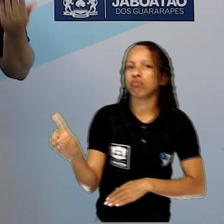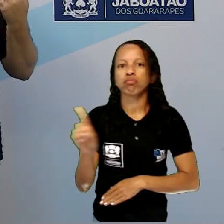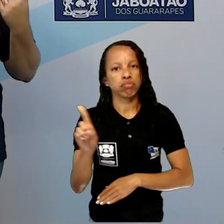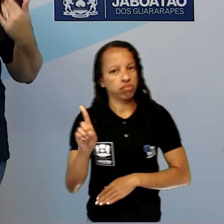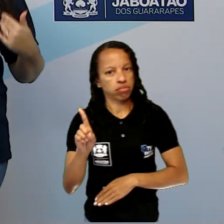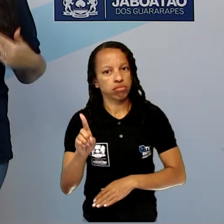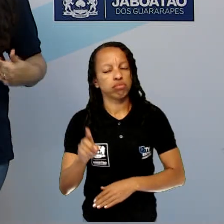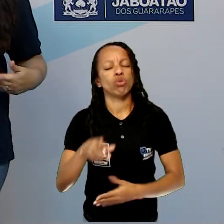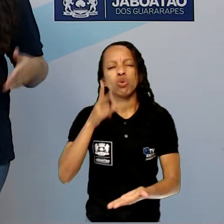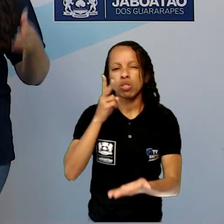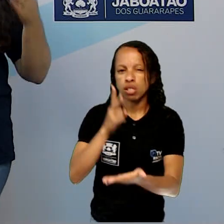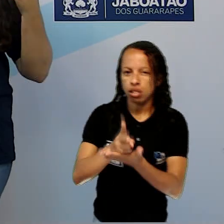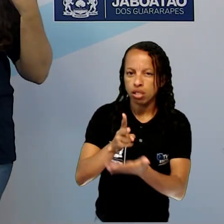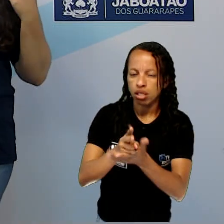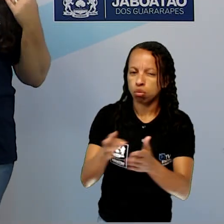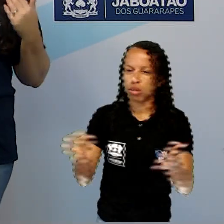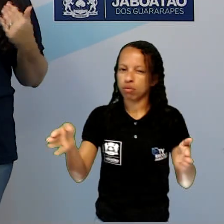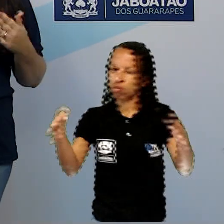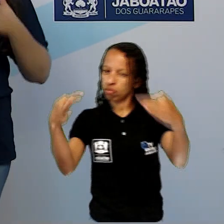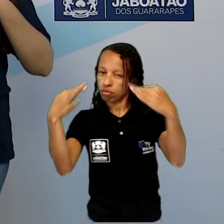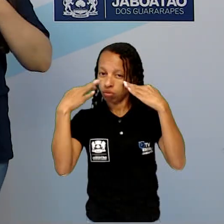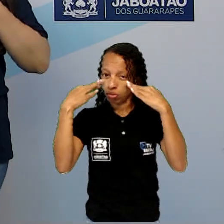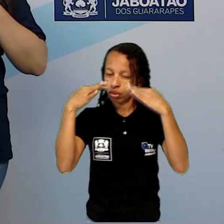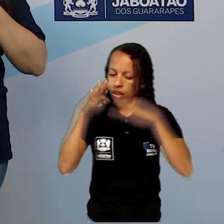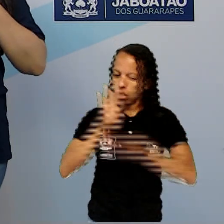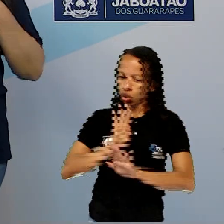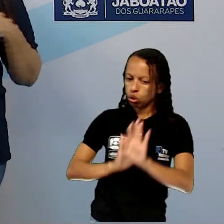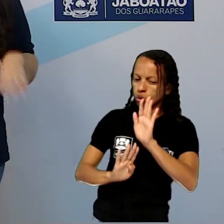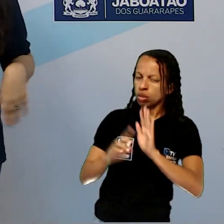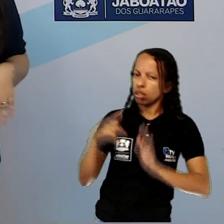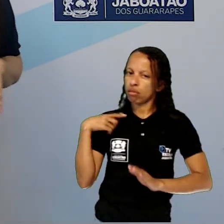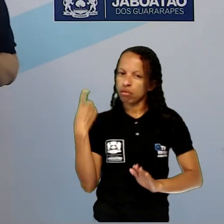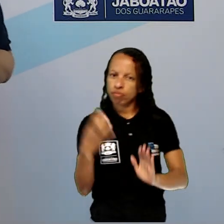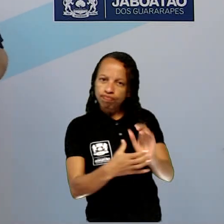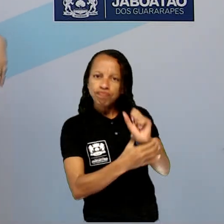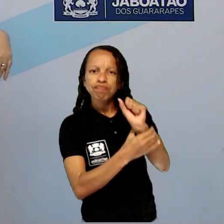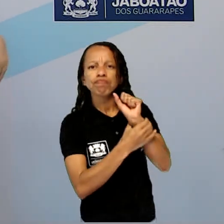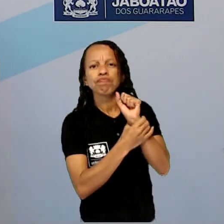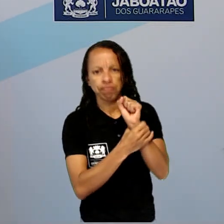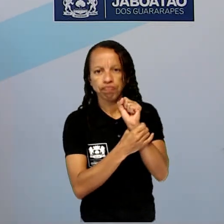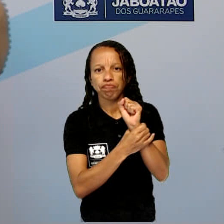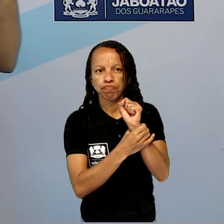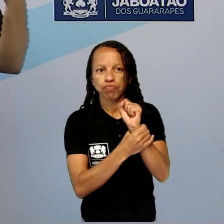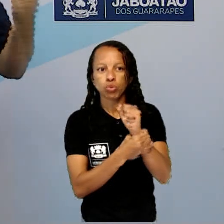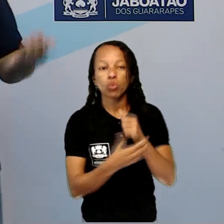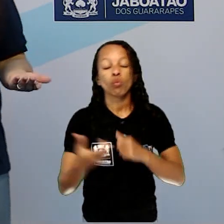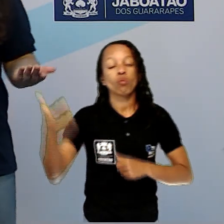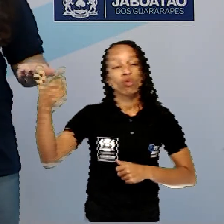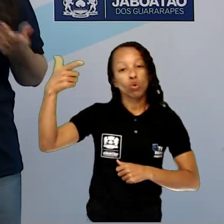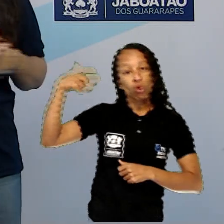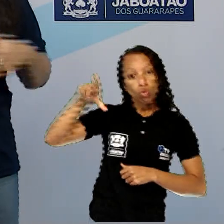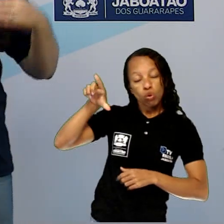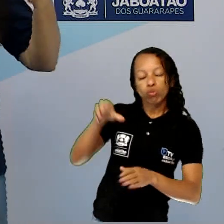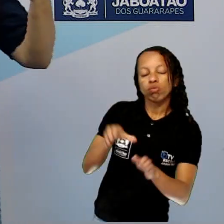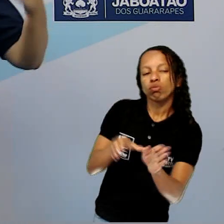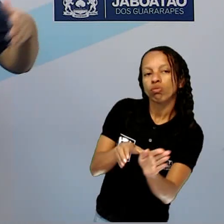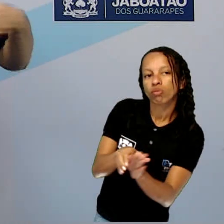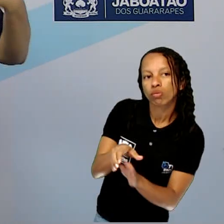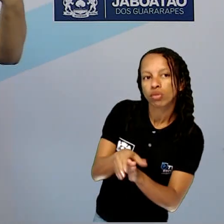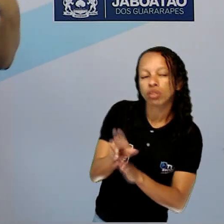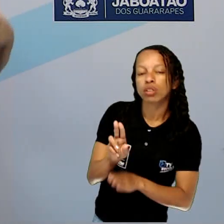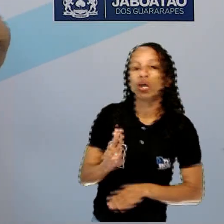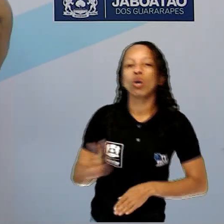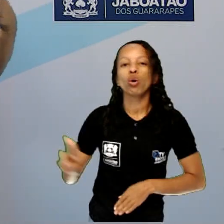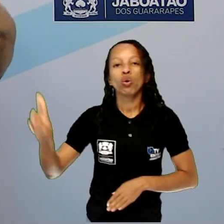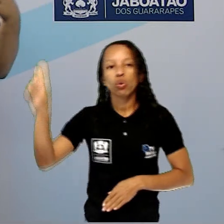sempre estar atento e cuidar da nossa segurança. Uma outra orientação é utilizar